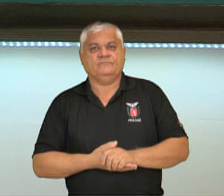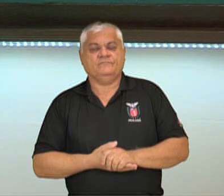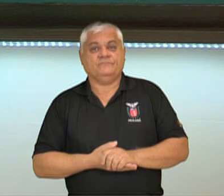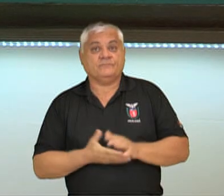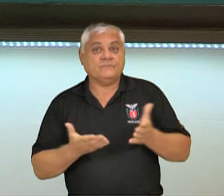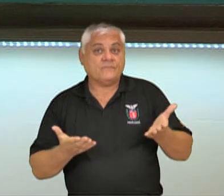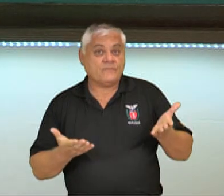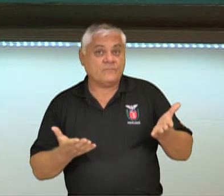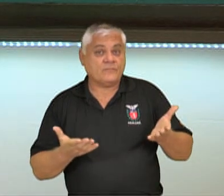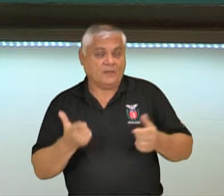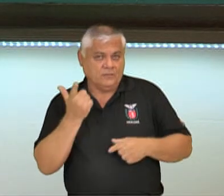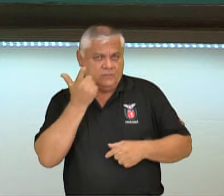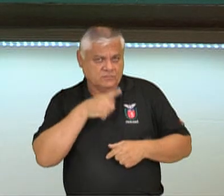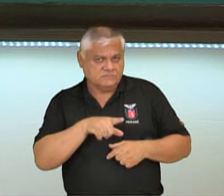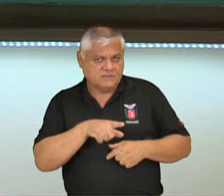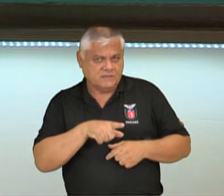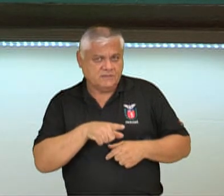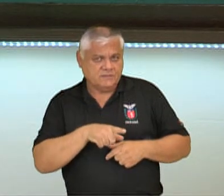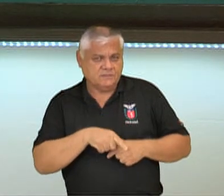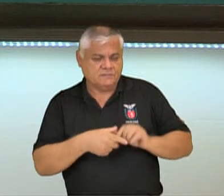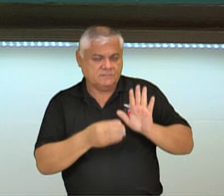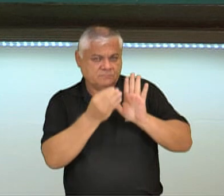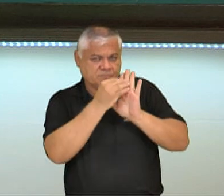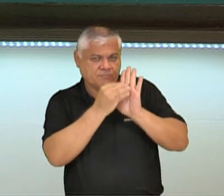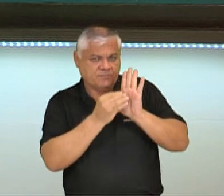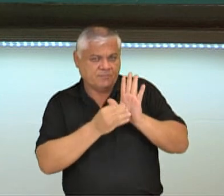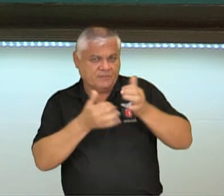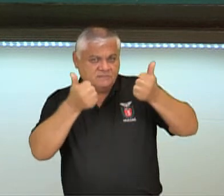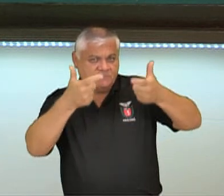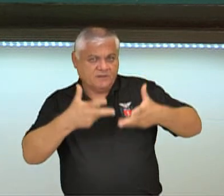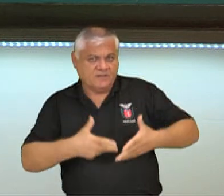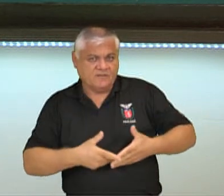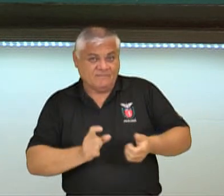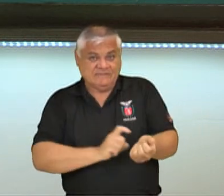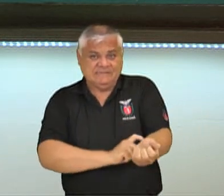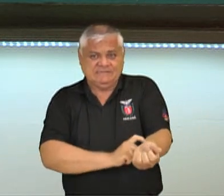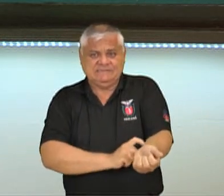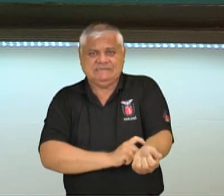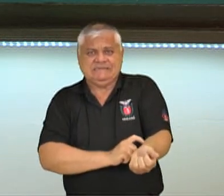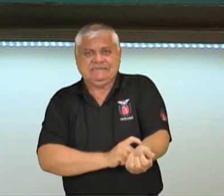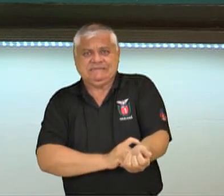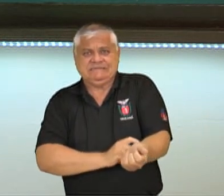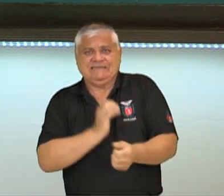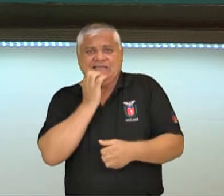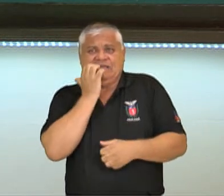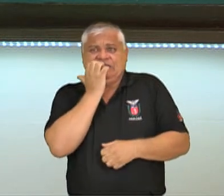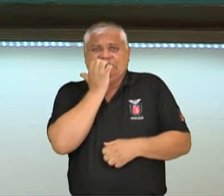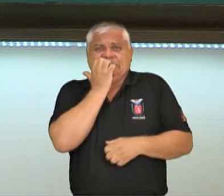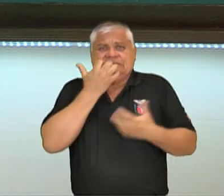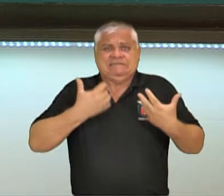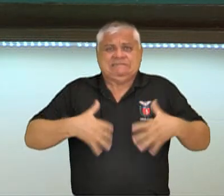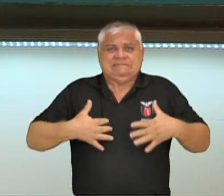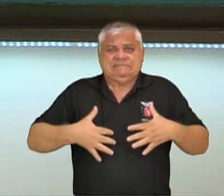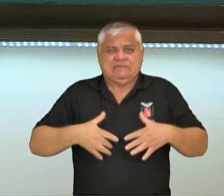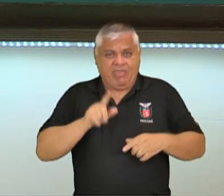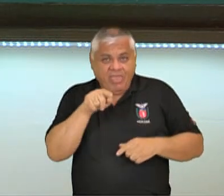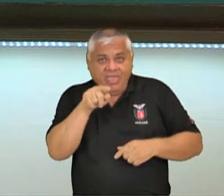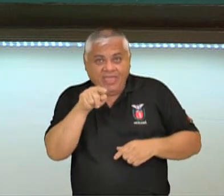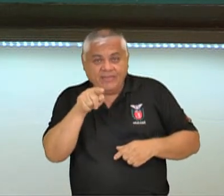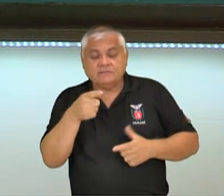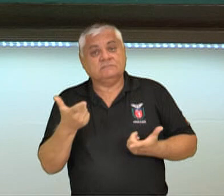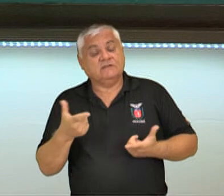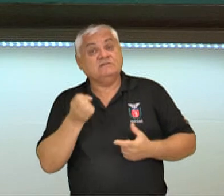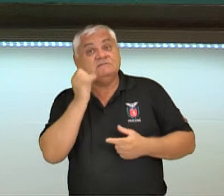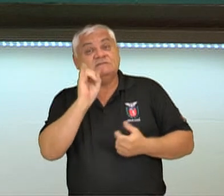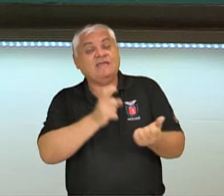E aí, você conseguiu explicar aí? Ficou nervoso para responder? Será? Então, se você ficou